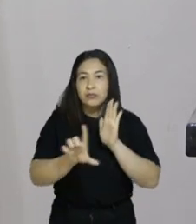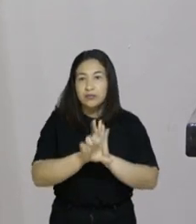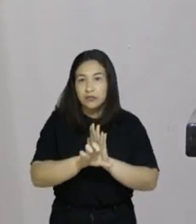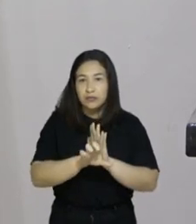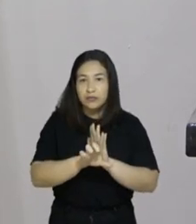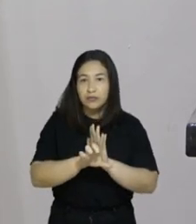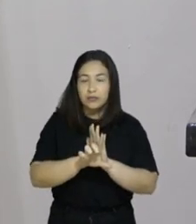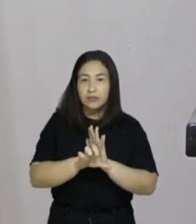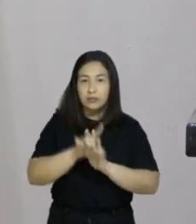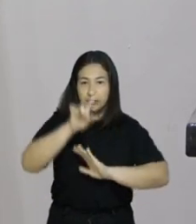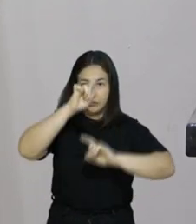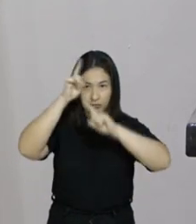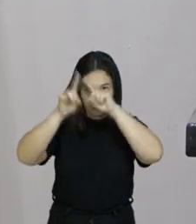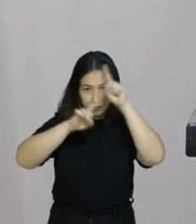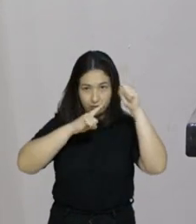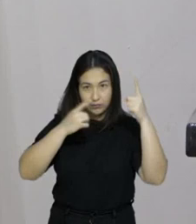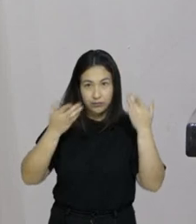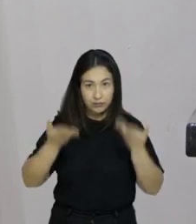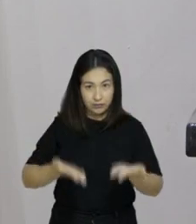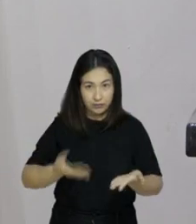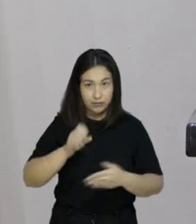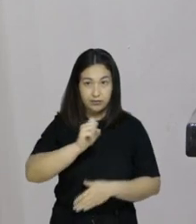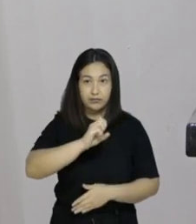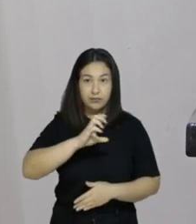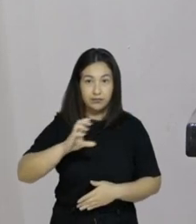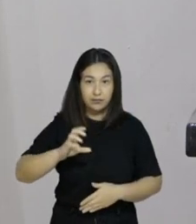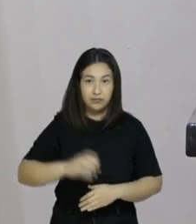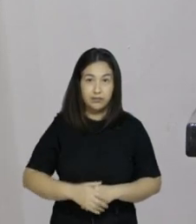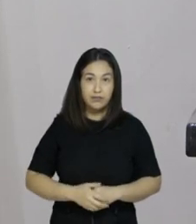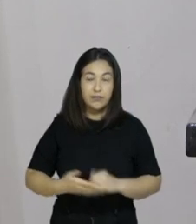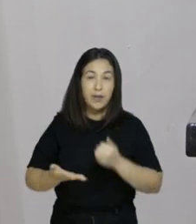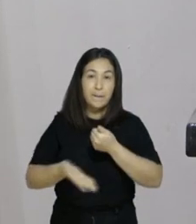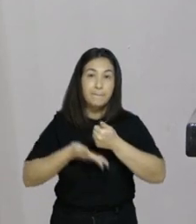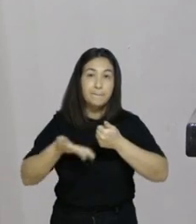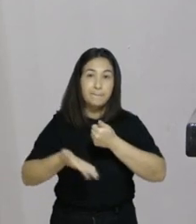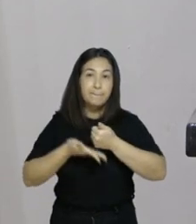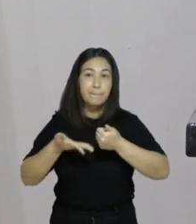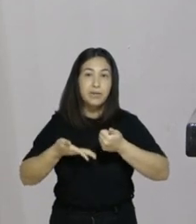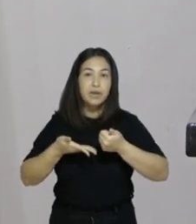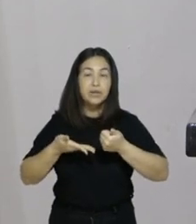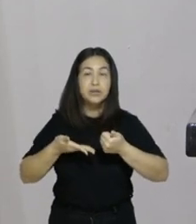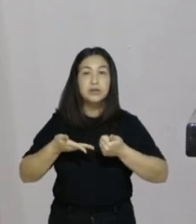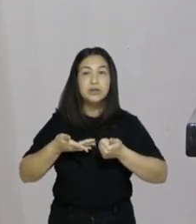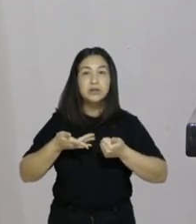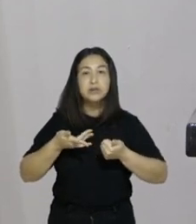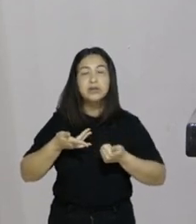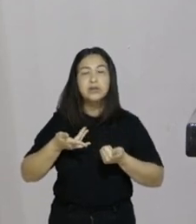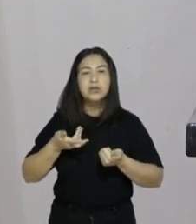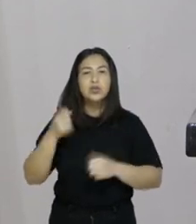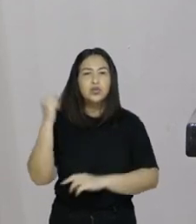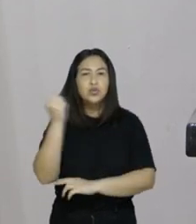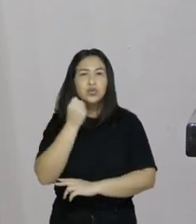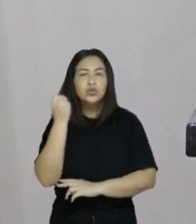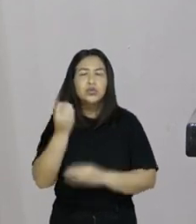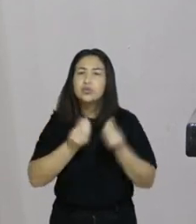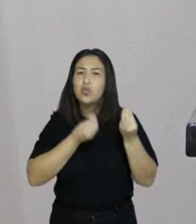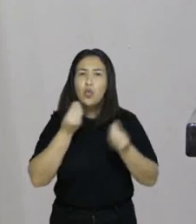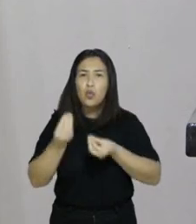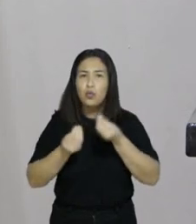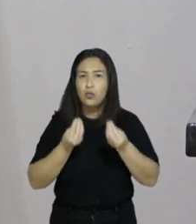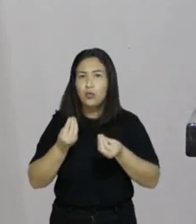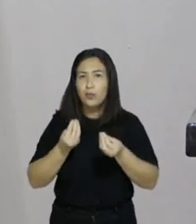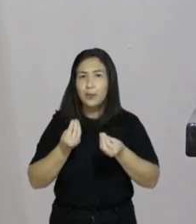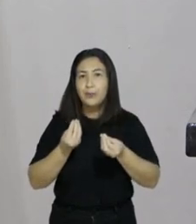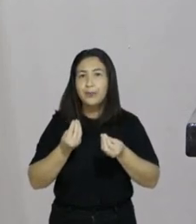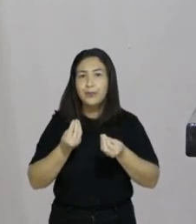sobre inovação aqui para o Estado de Santa Catarina, baseada nas fórmulas de sucesso de iniciativas públicas que coincidem